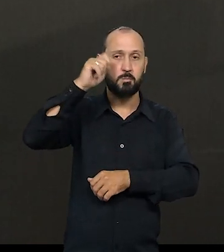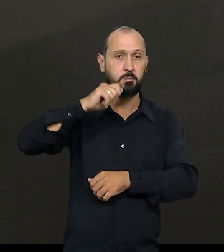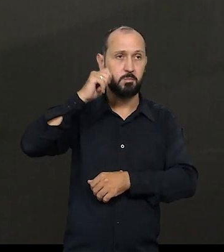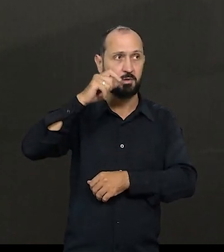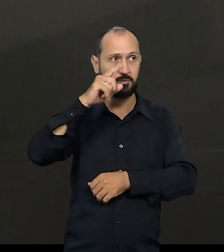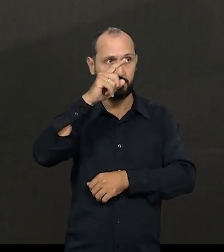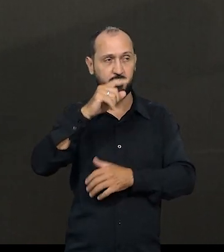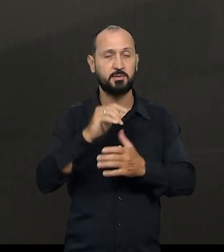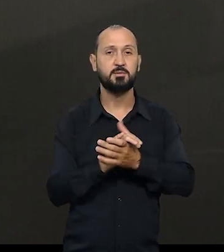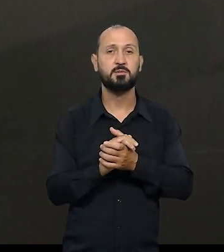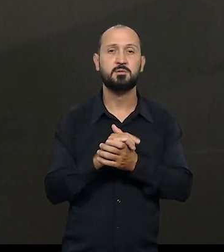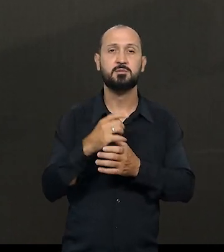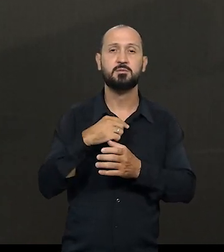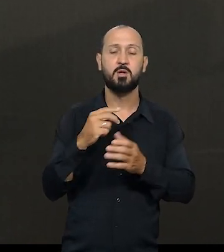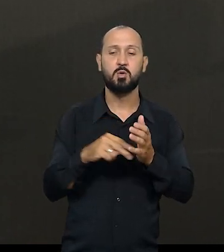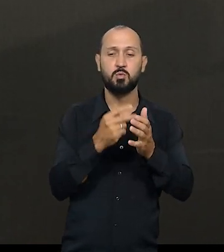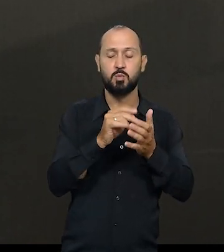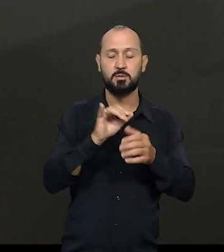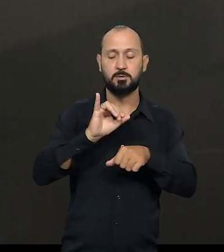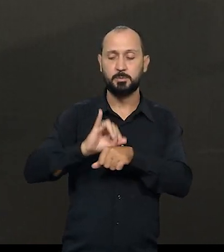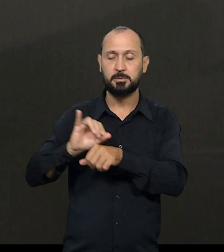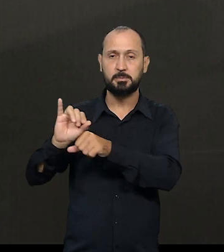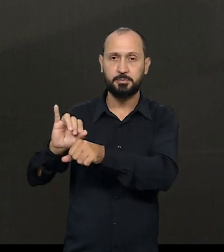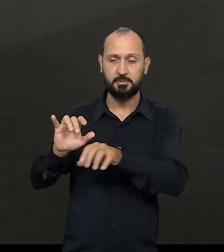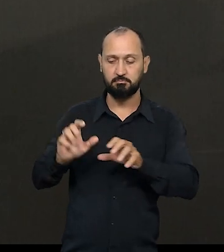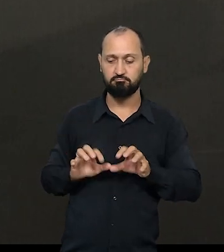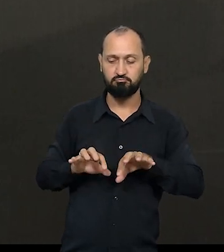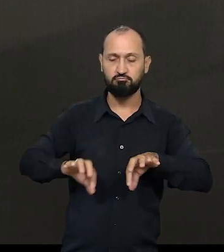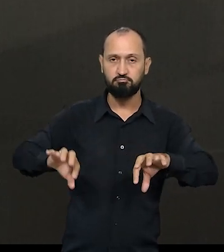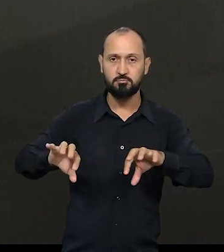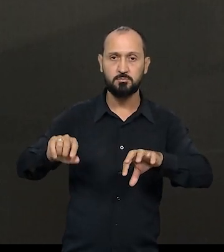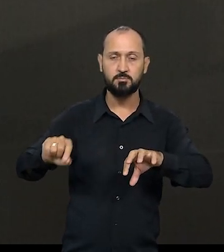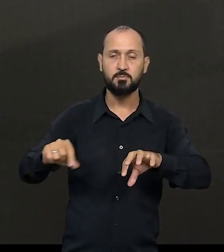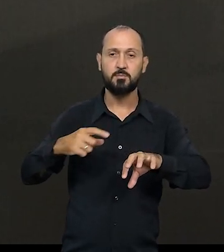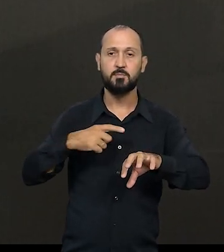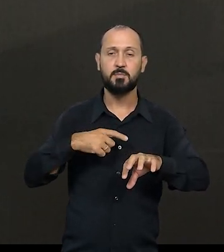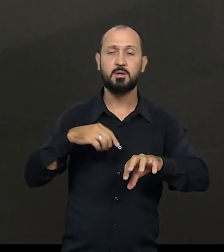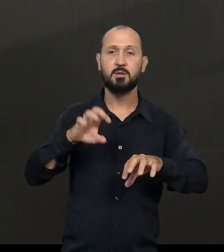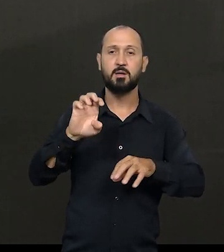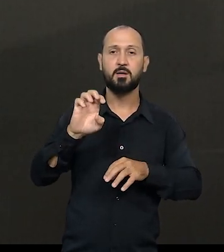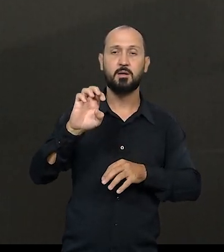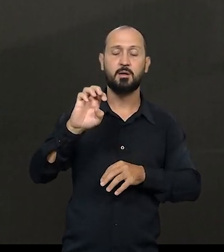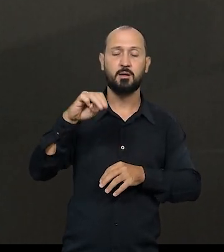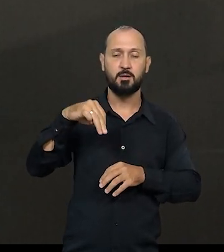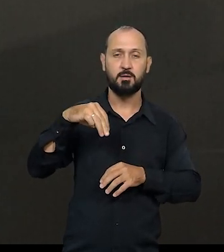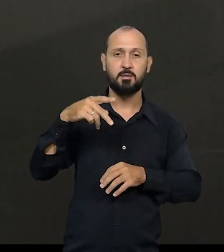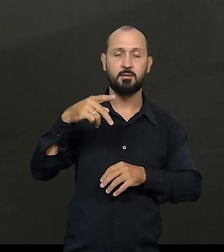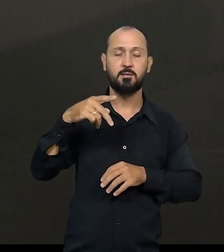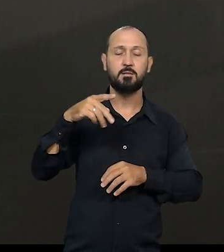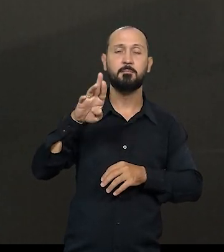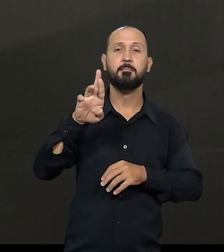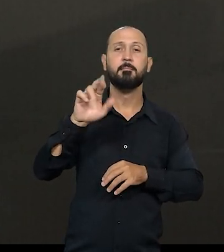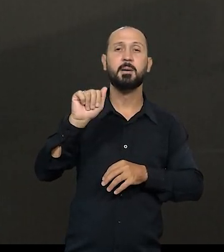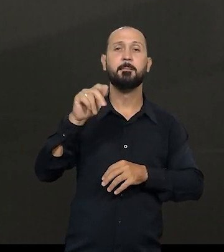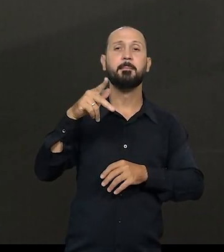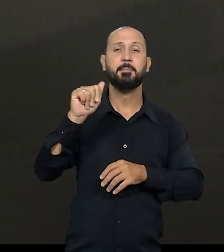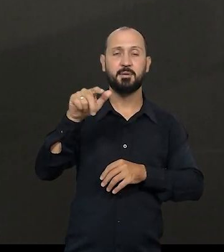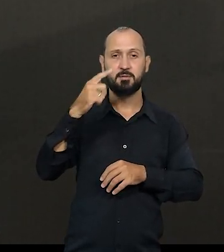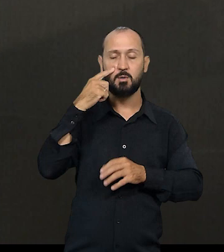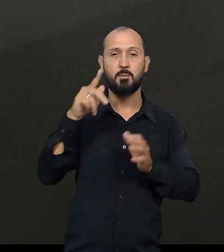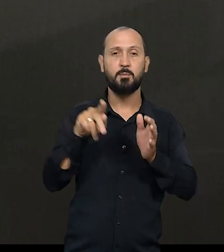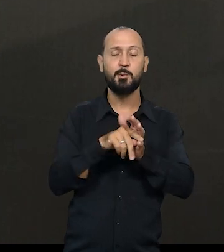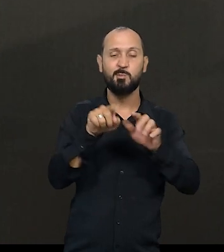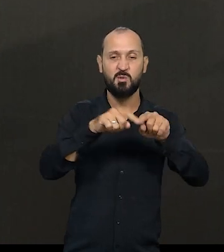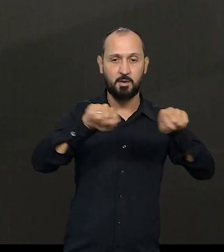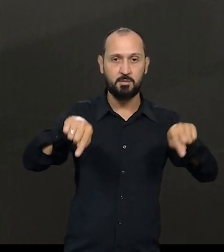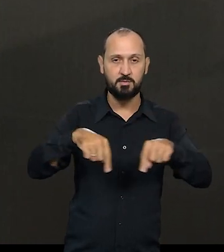Poderes, né? E temos mais 2 subsedes, uma localizada dentro da área da Embrapa, que é um comodato